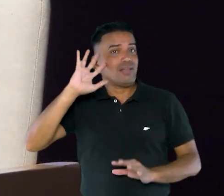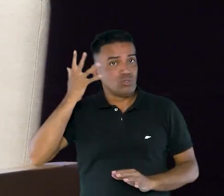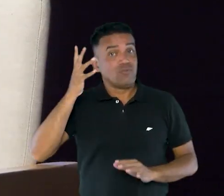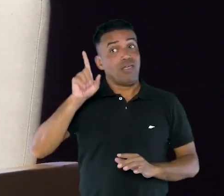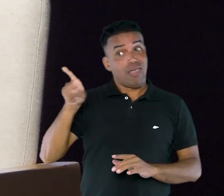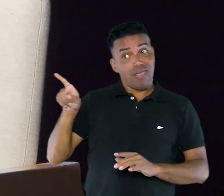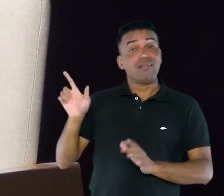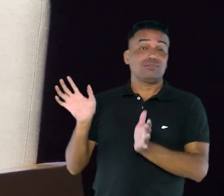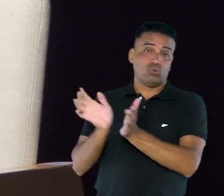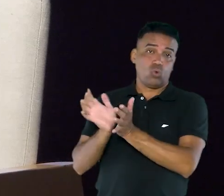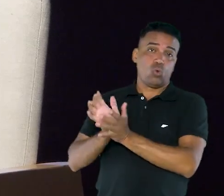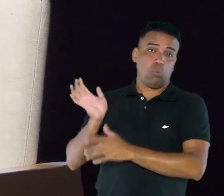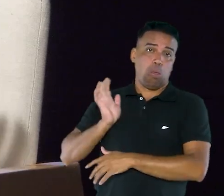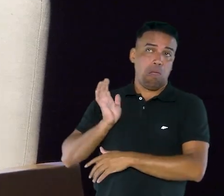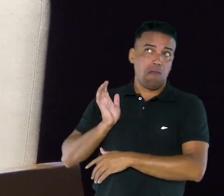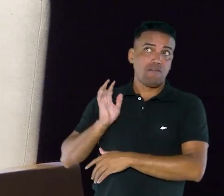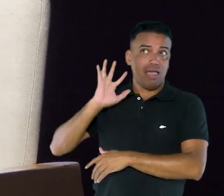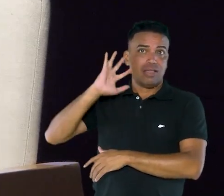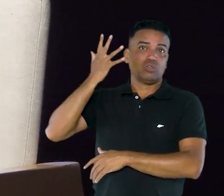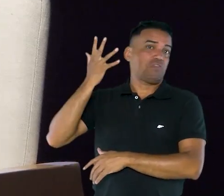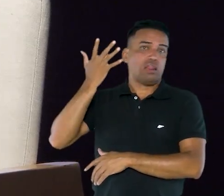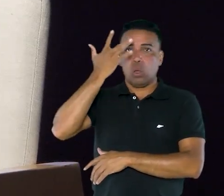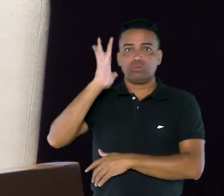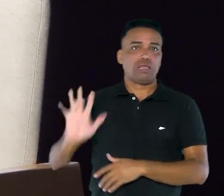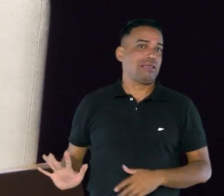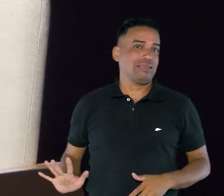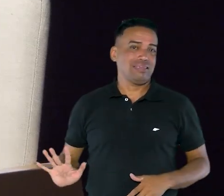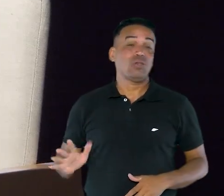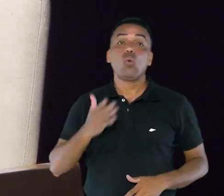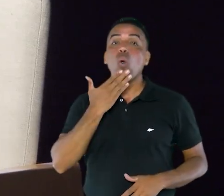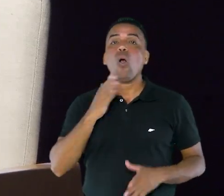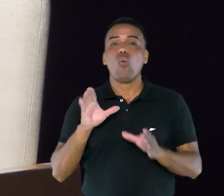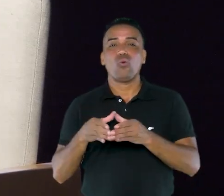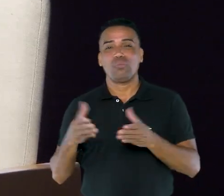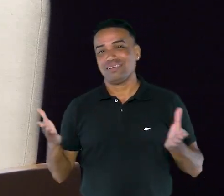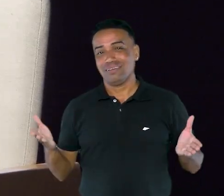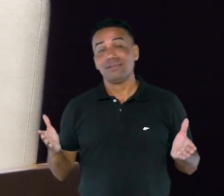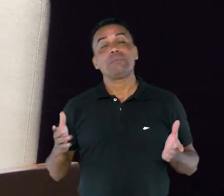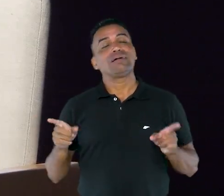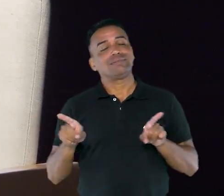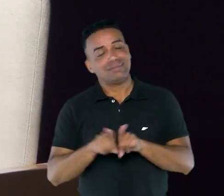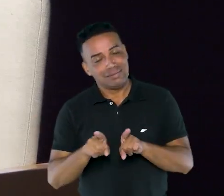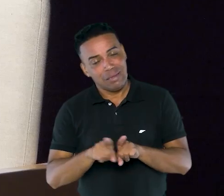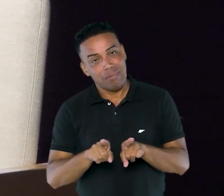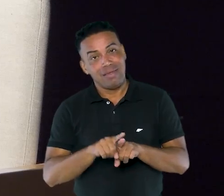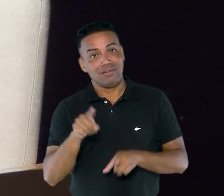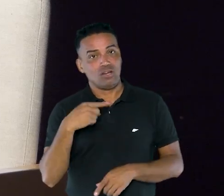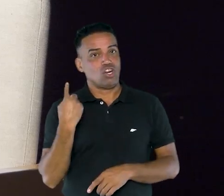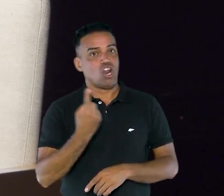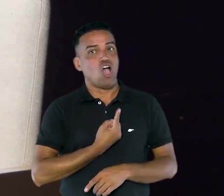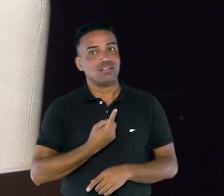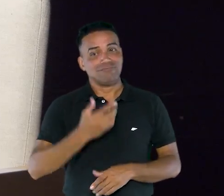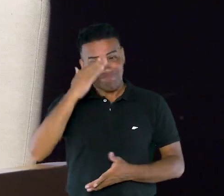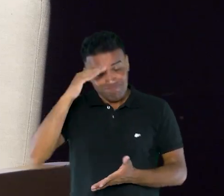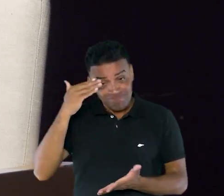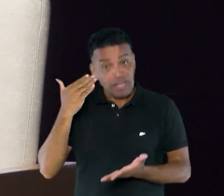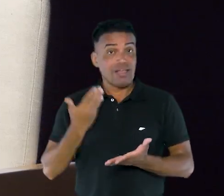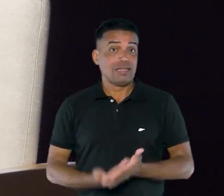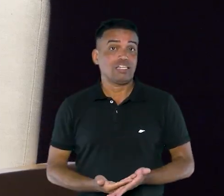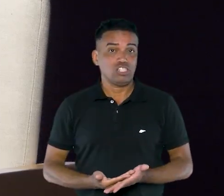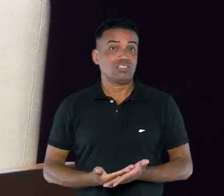Alguém, eles. Quem? Não sei, vai resolver. E, por outro lado, a gente está